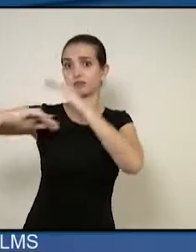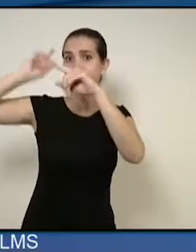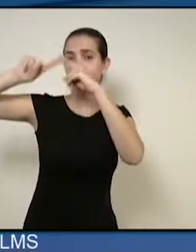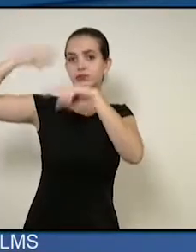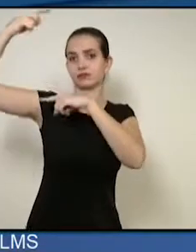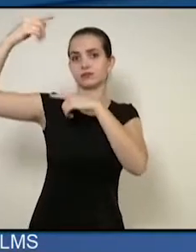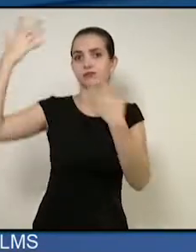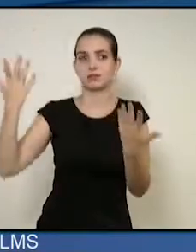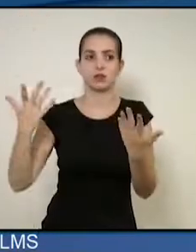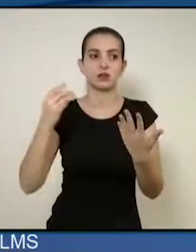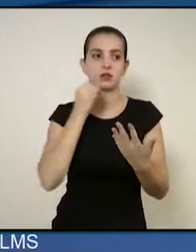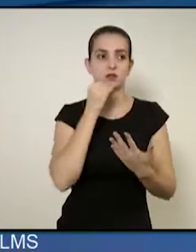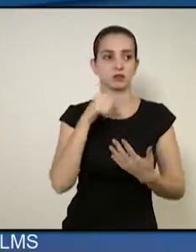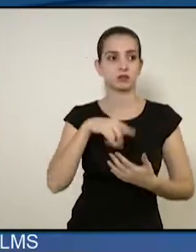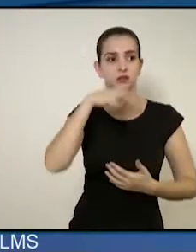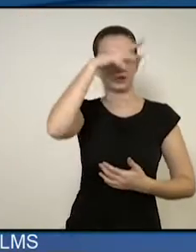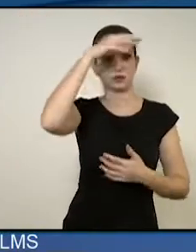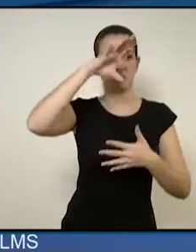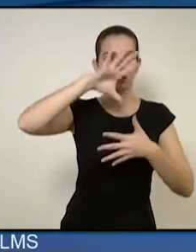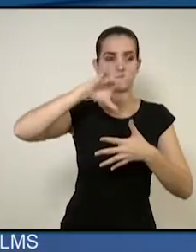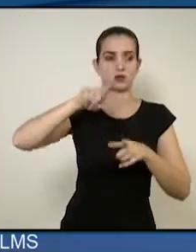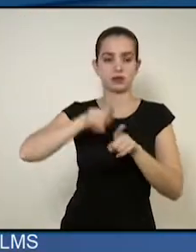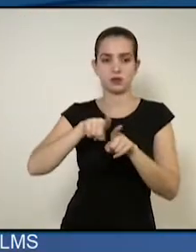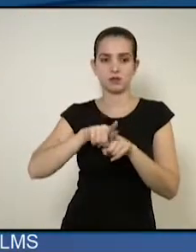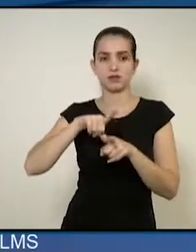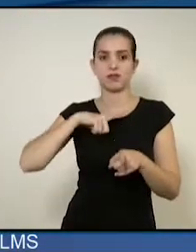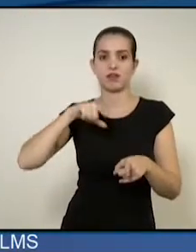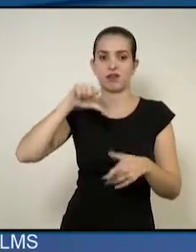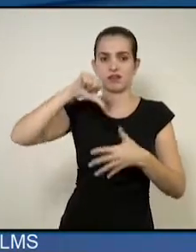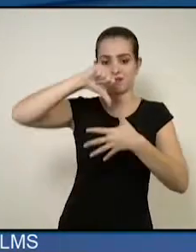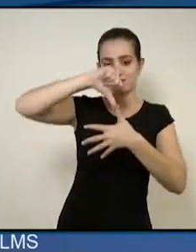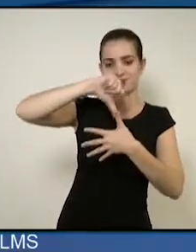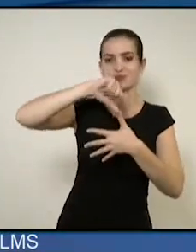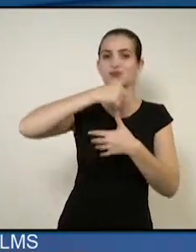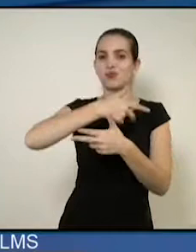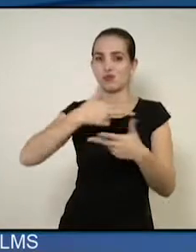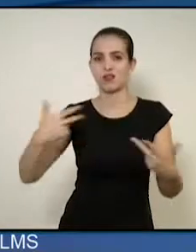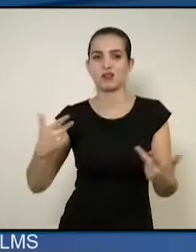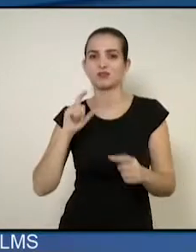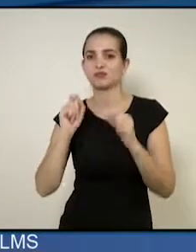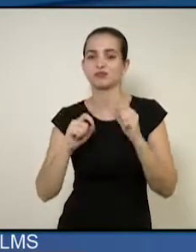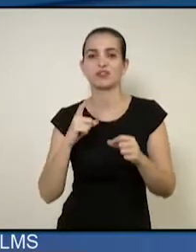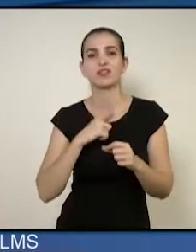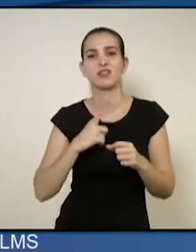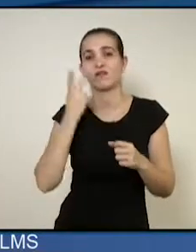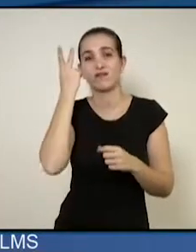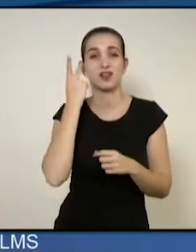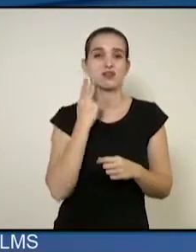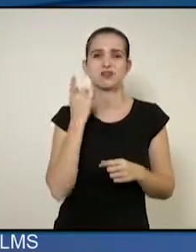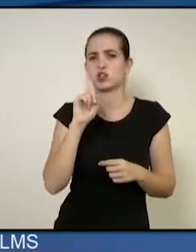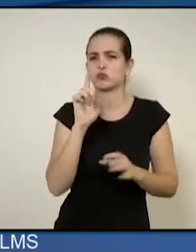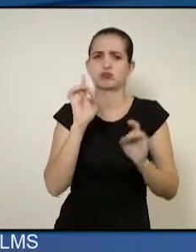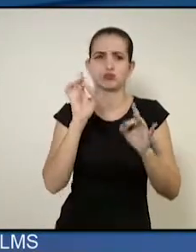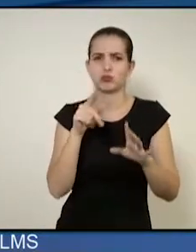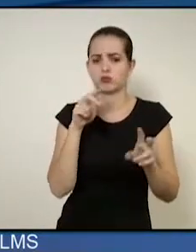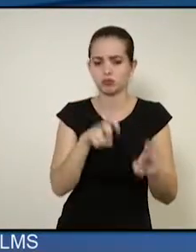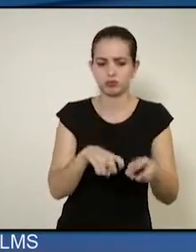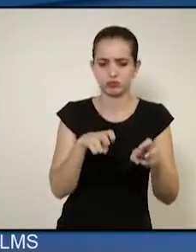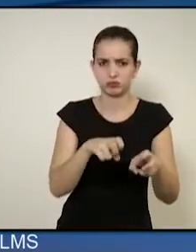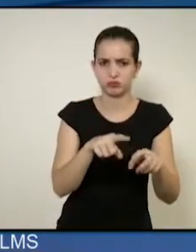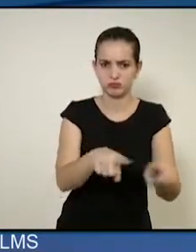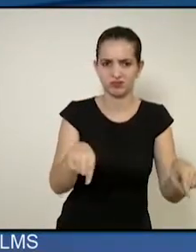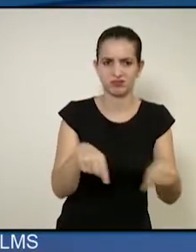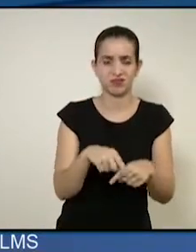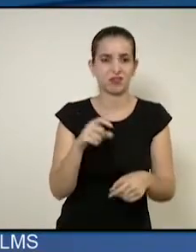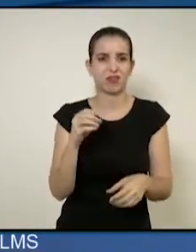da América do Sul, como foi citado o Paraguai, é vergonhoso. Não apenas na área rural. Na área rural é